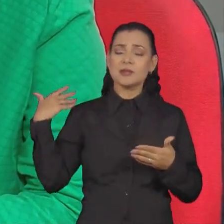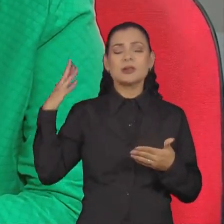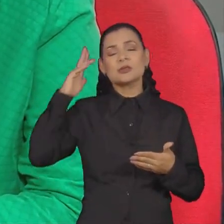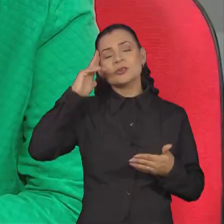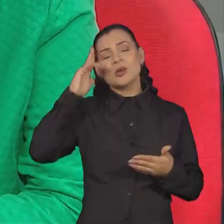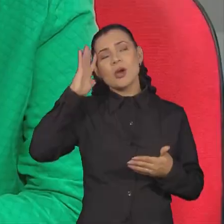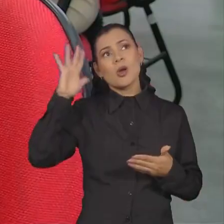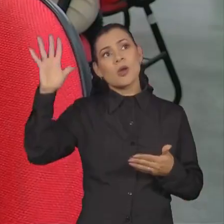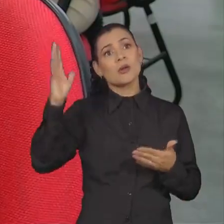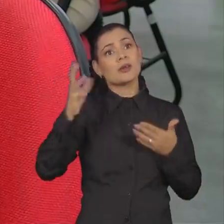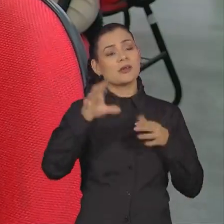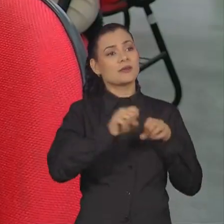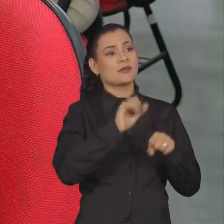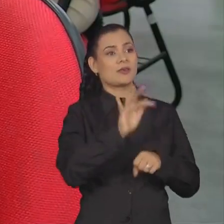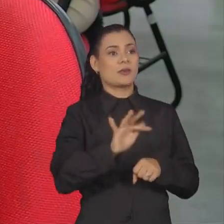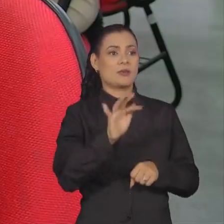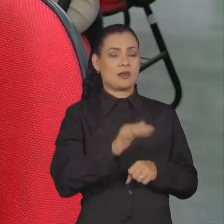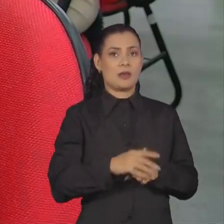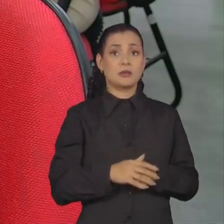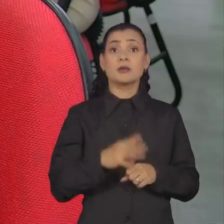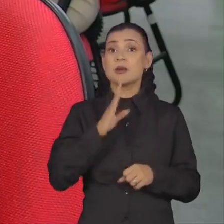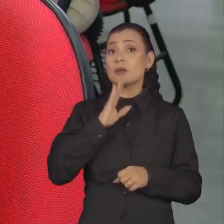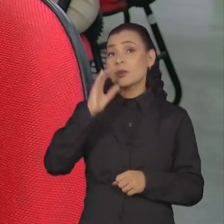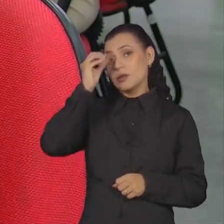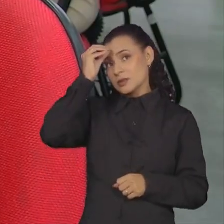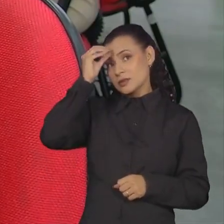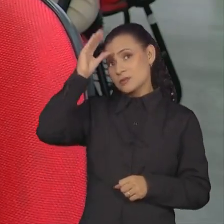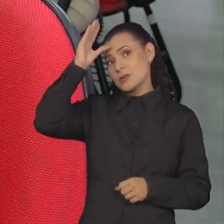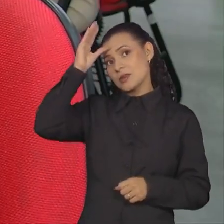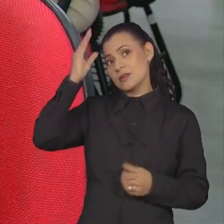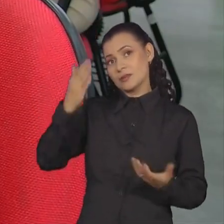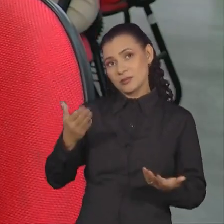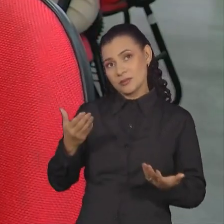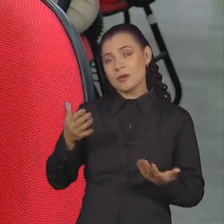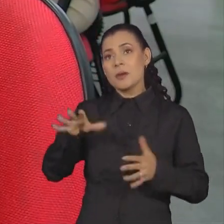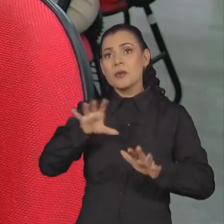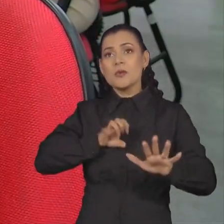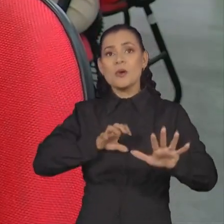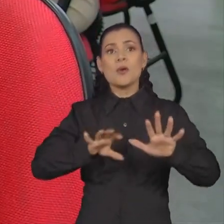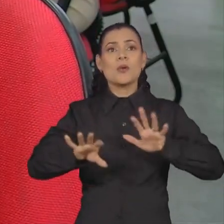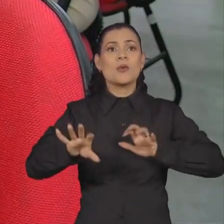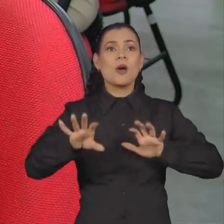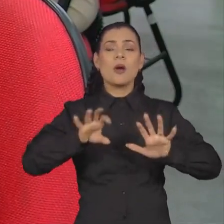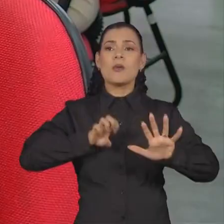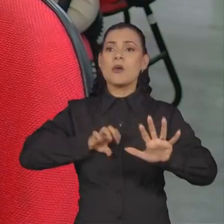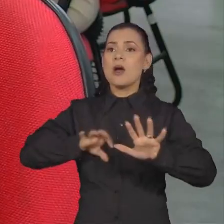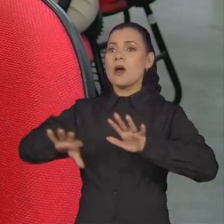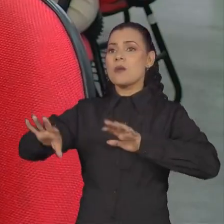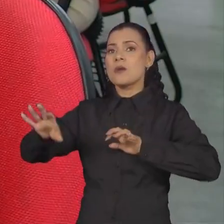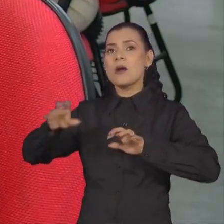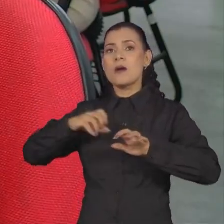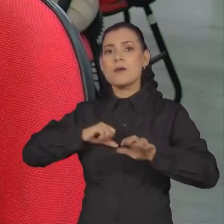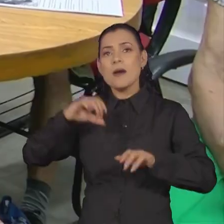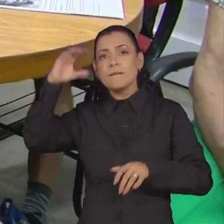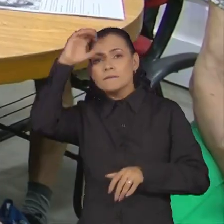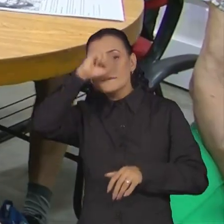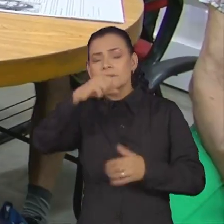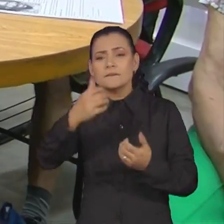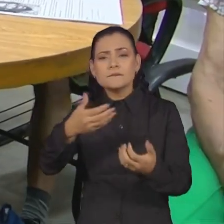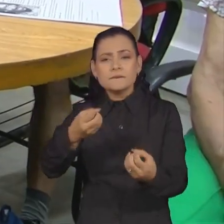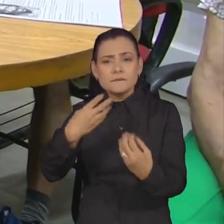essa faculdade. Eu acho que é conhecimento, a gente está tendo muito conhecimento, a gente está tendo muito